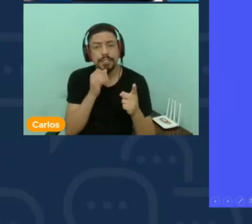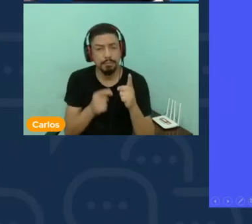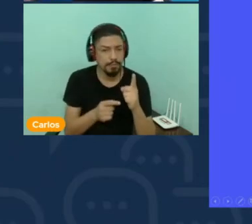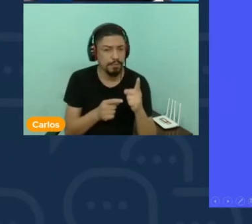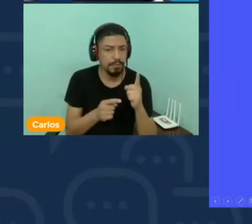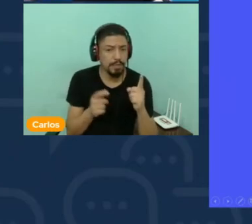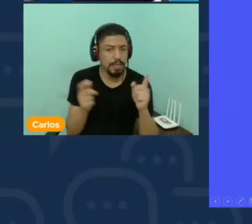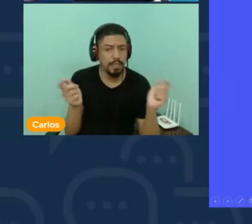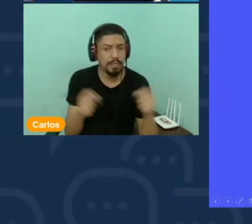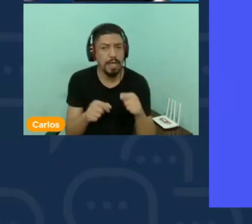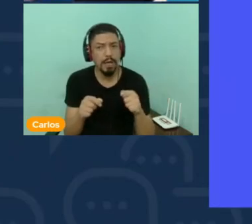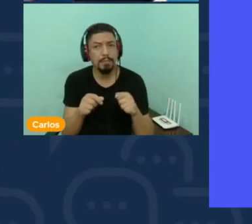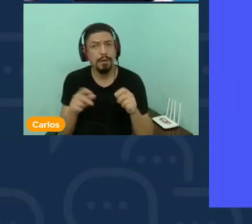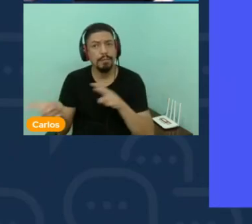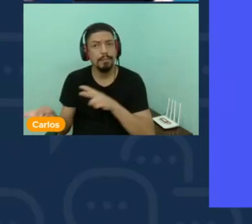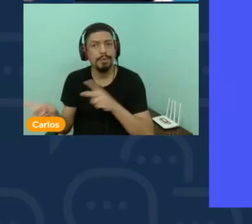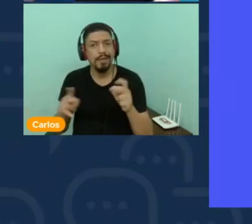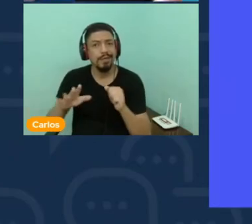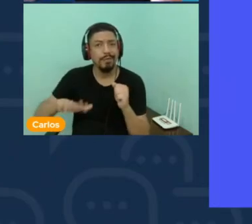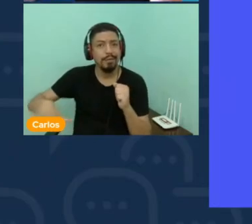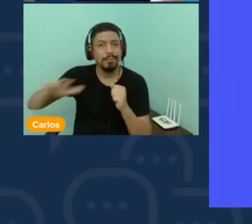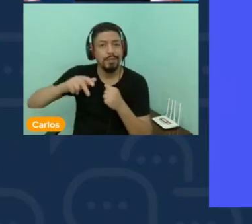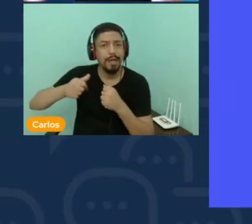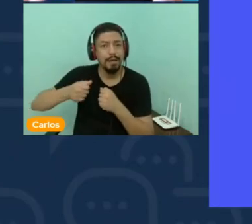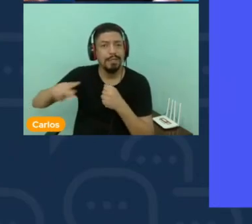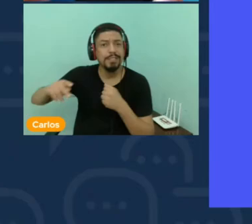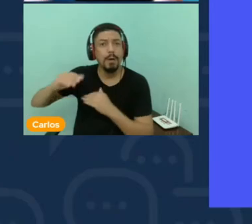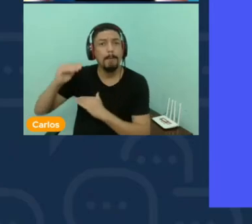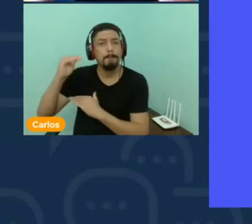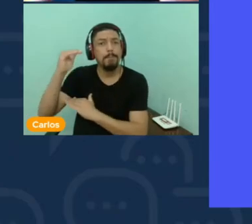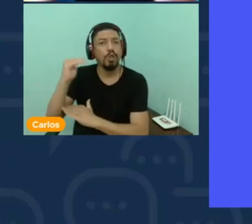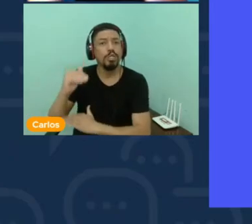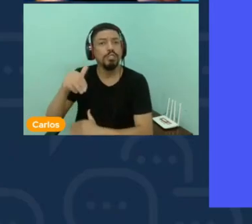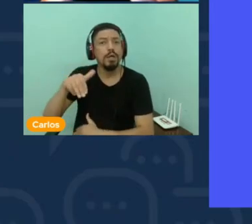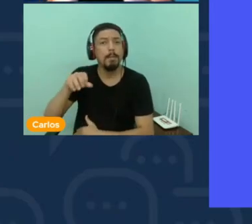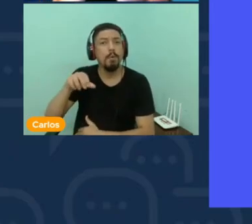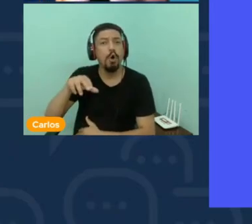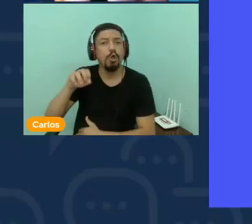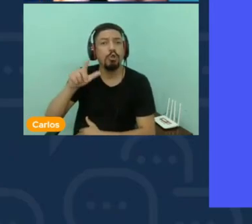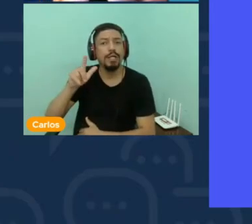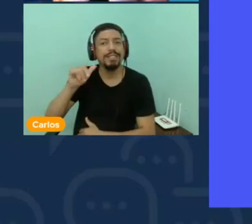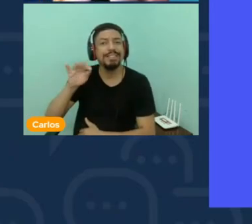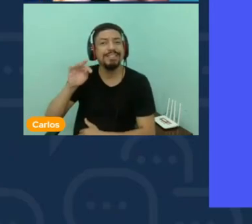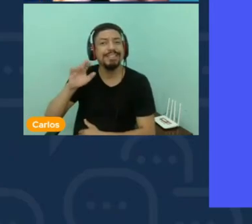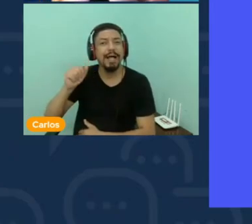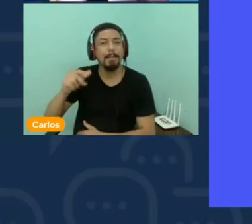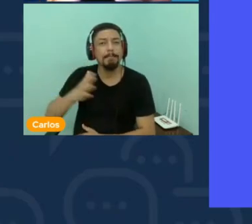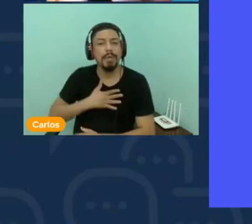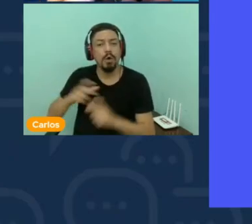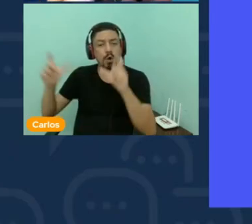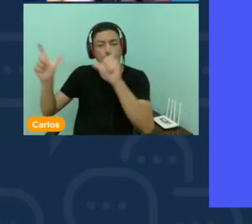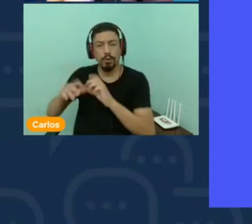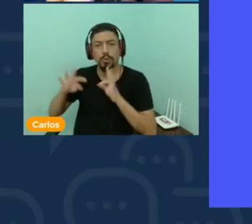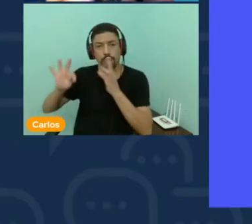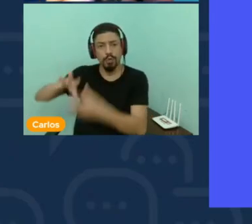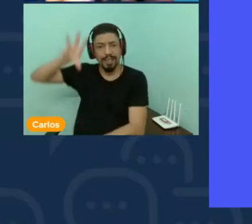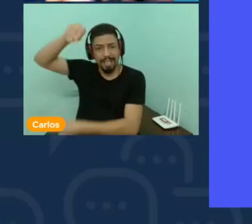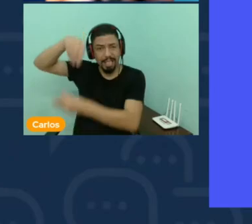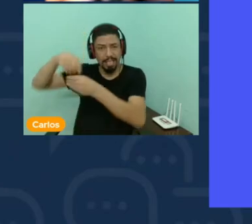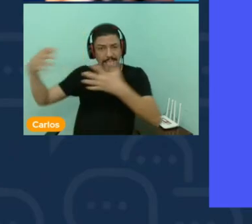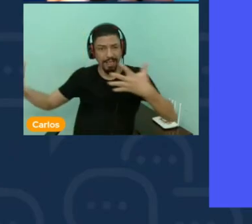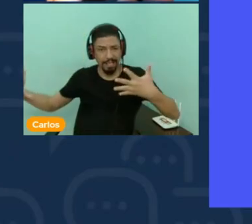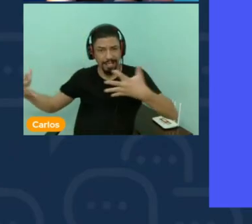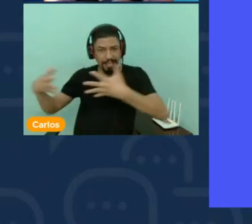posso sair de um ambiente, de uma aplicação monolítica, onde o meu código está todo acoplado, fortemente